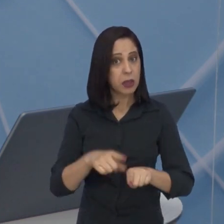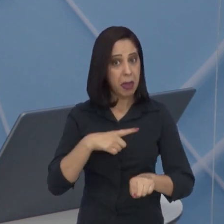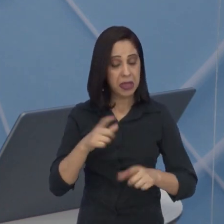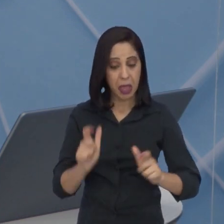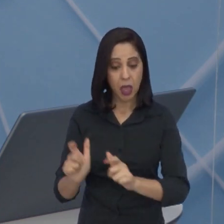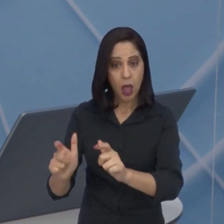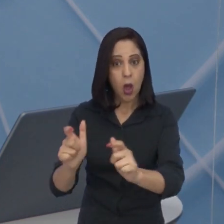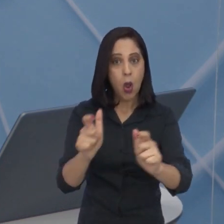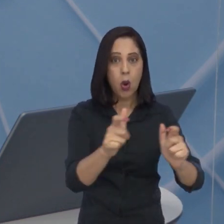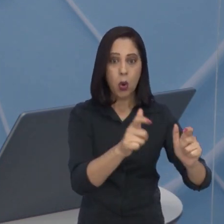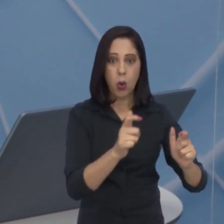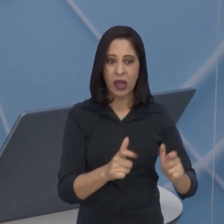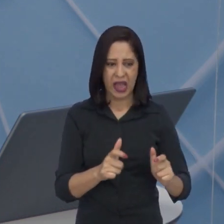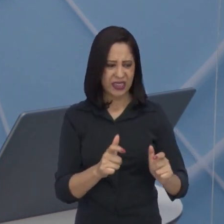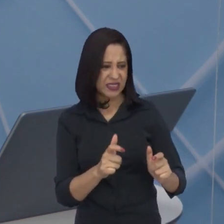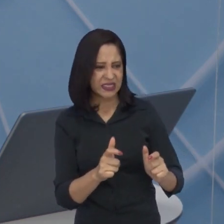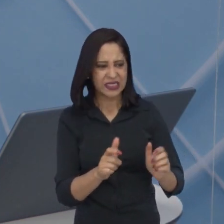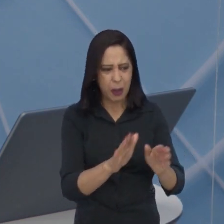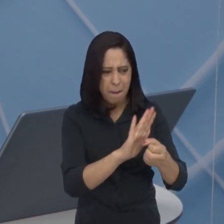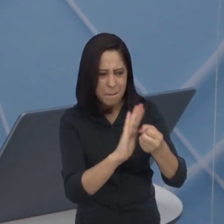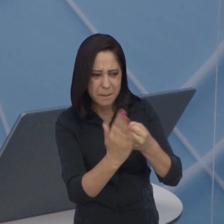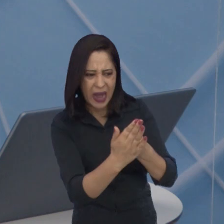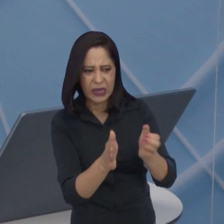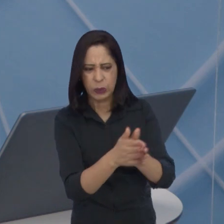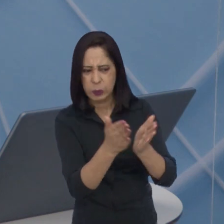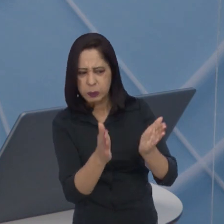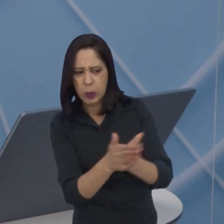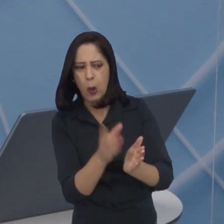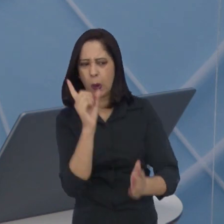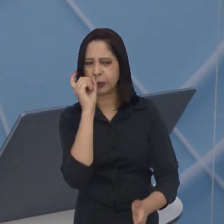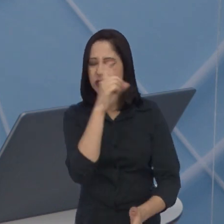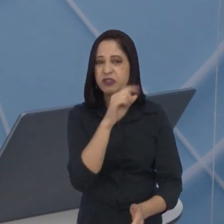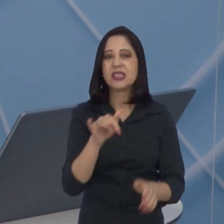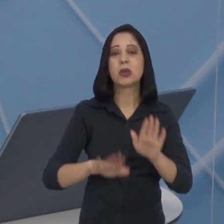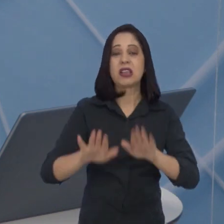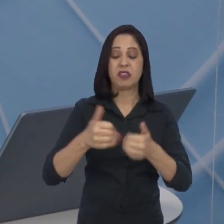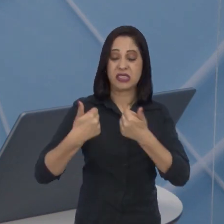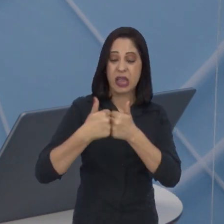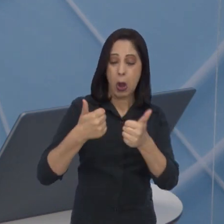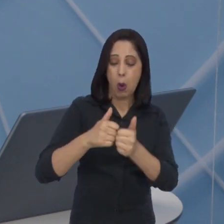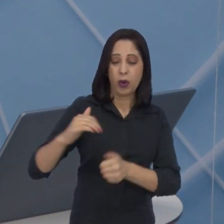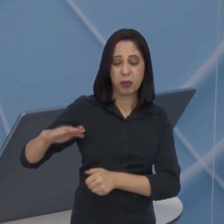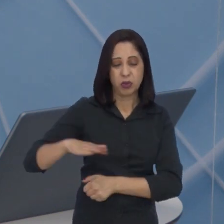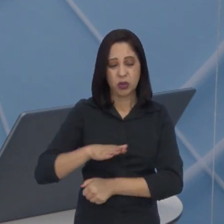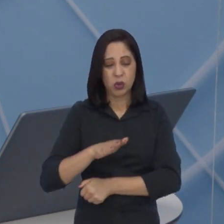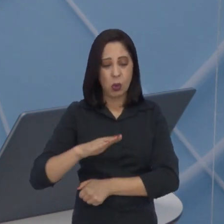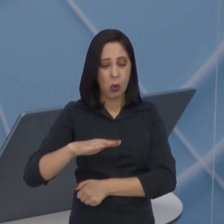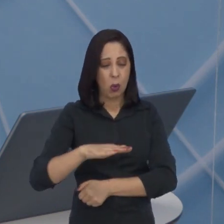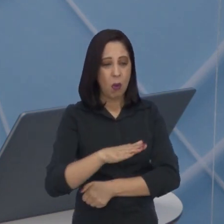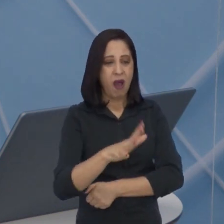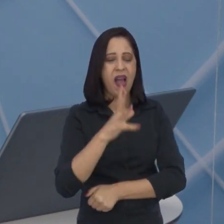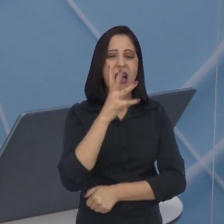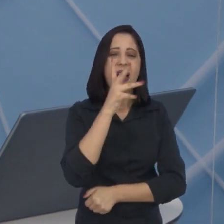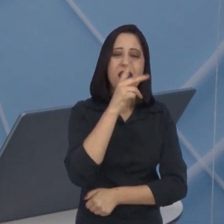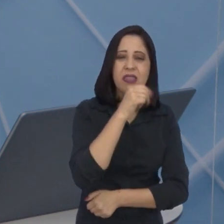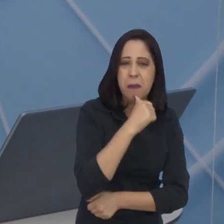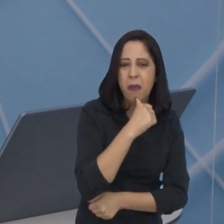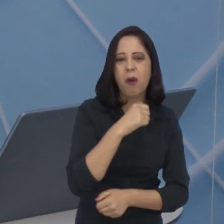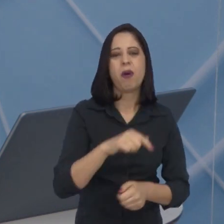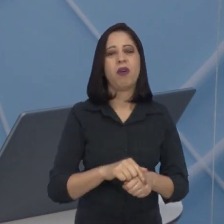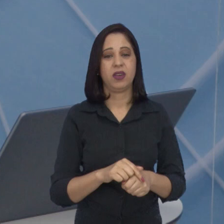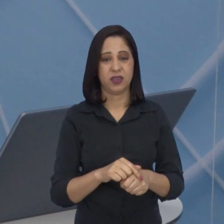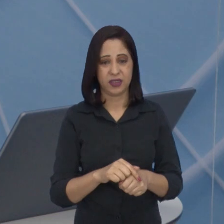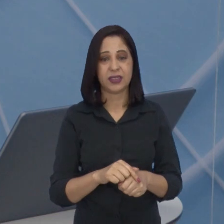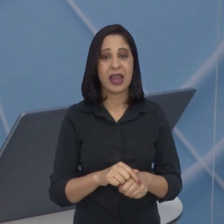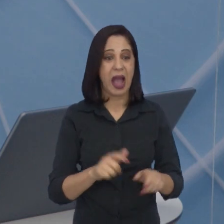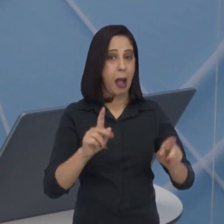em que a situação é bem precária, é uma frota bastante reduzida, ou demora, né, quem precisa ir e vir todos os dias, que a